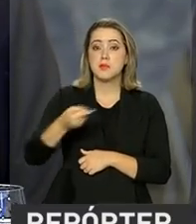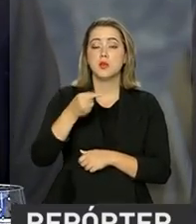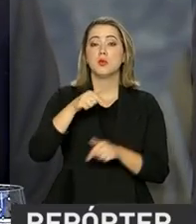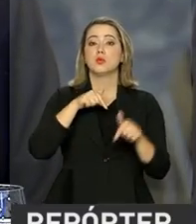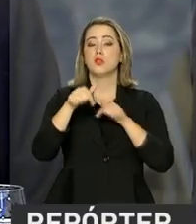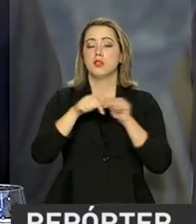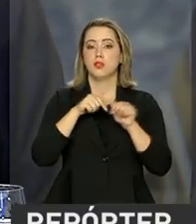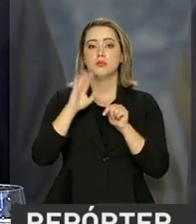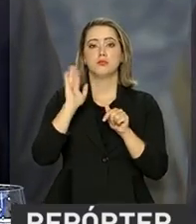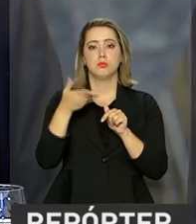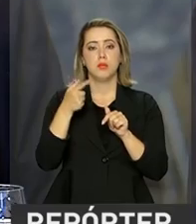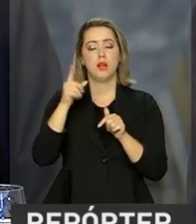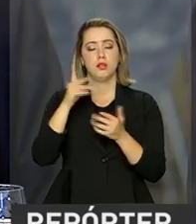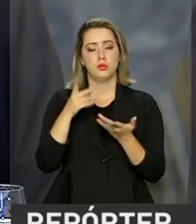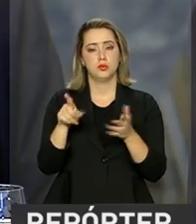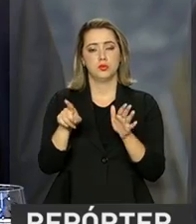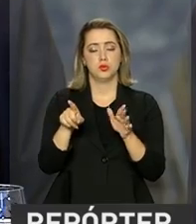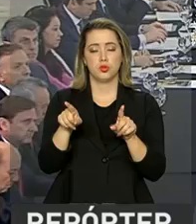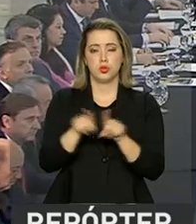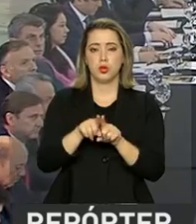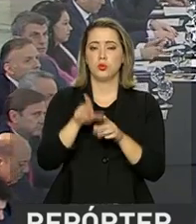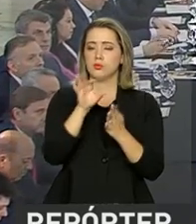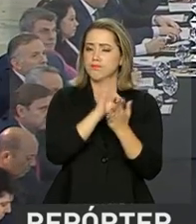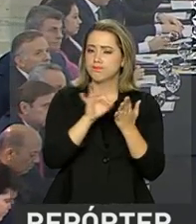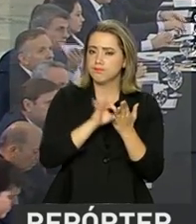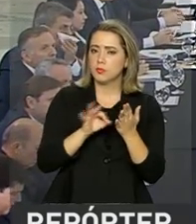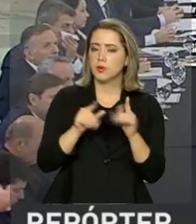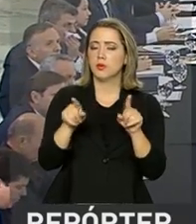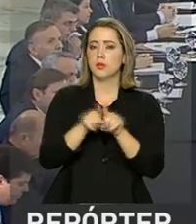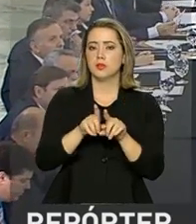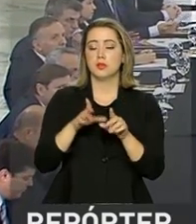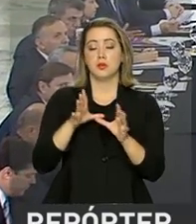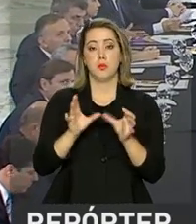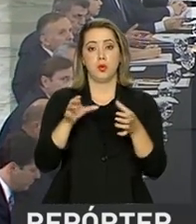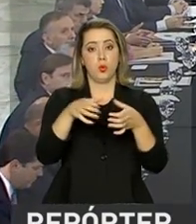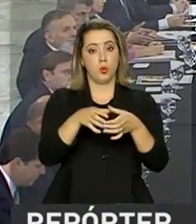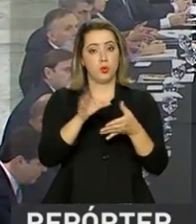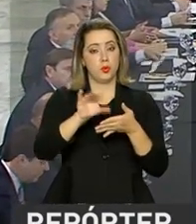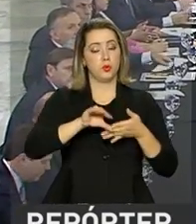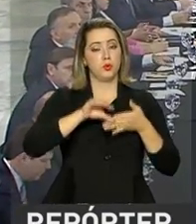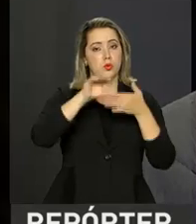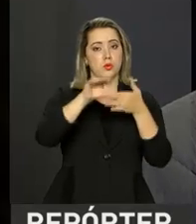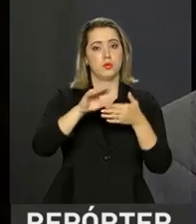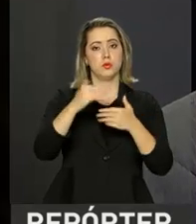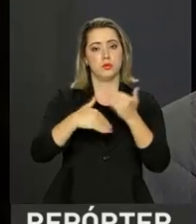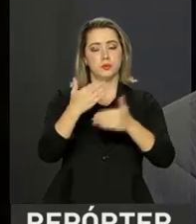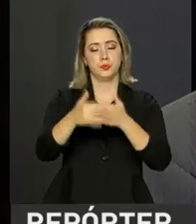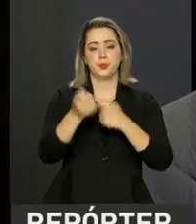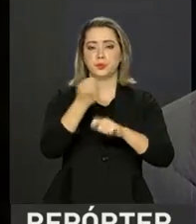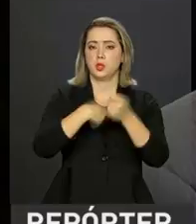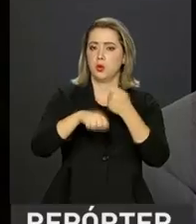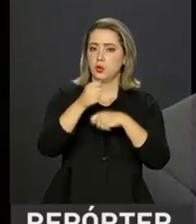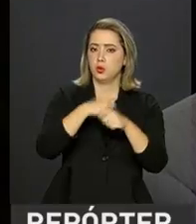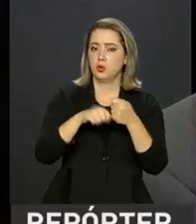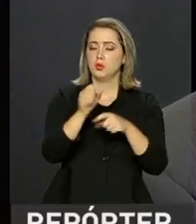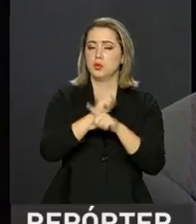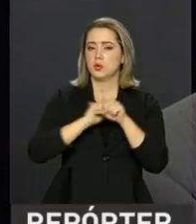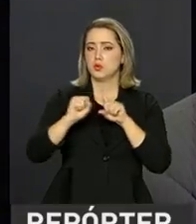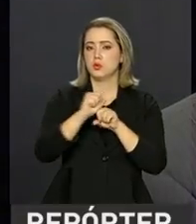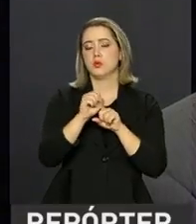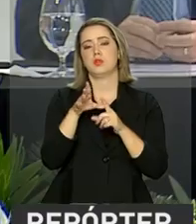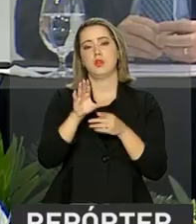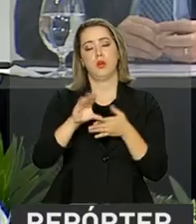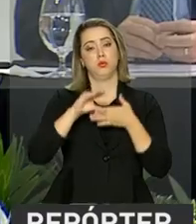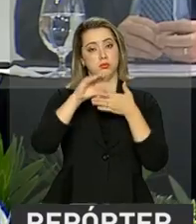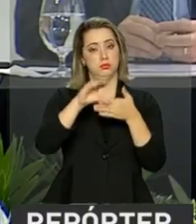destacou a retomada das atividades do conselho de desenvolvimento econômico e social o conselhão e chamou a